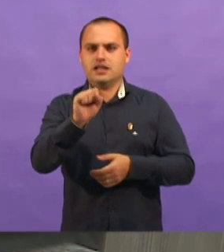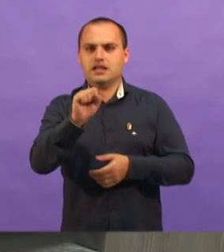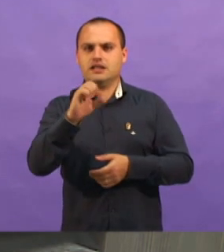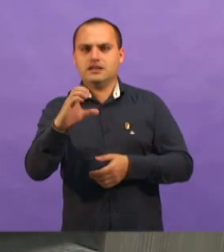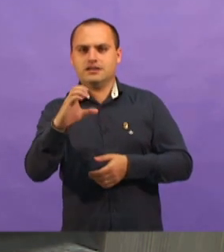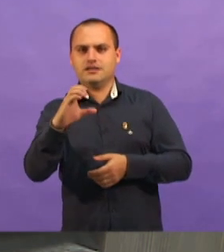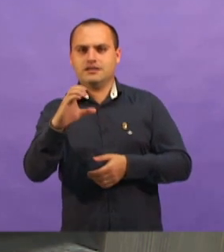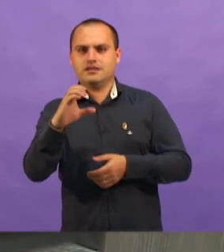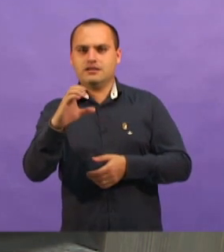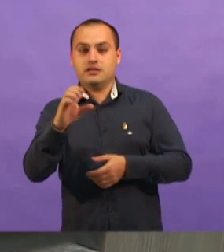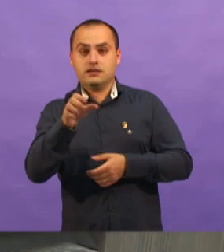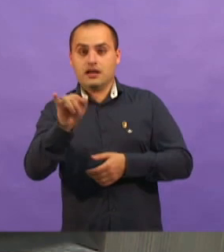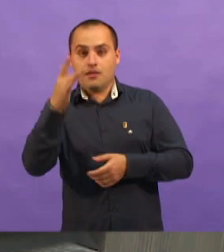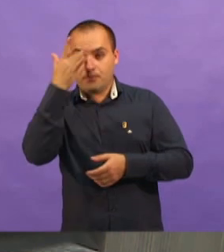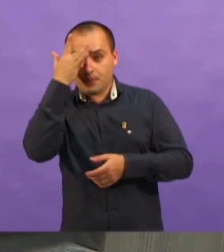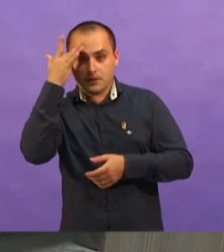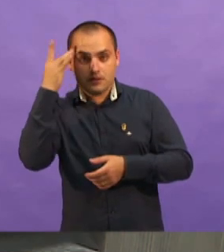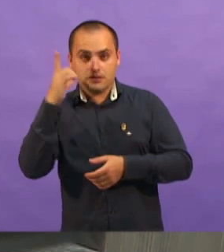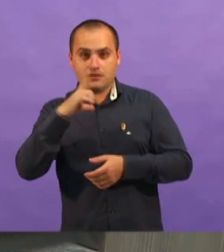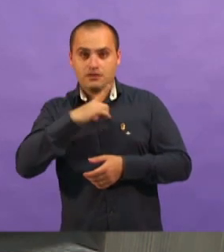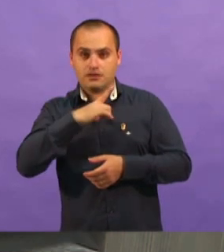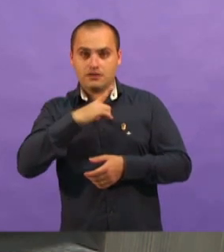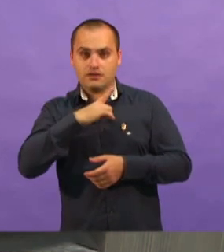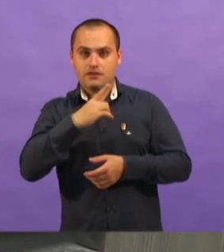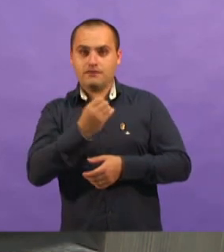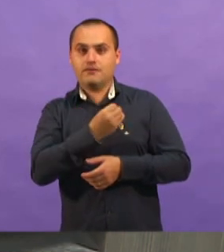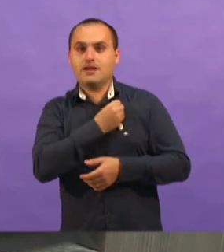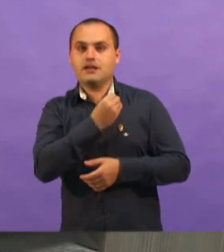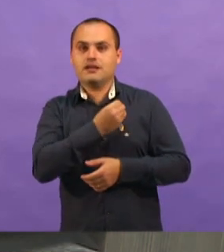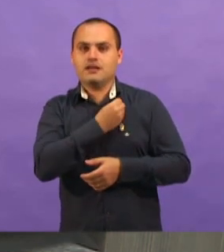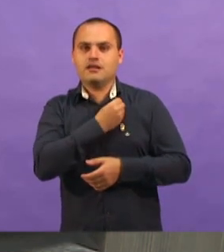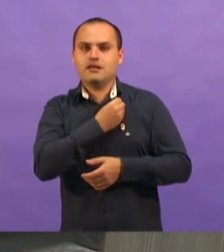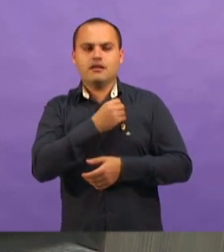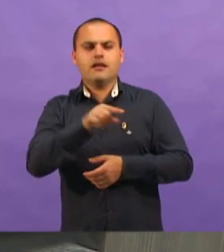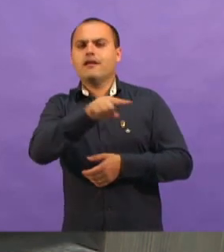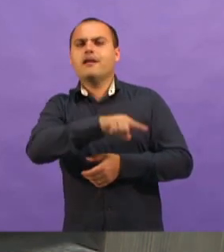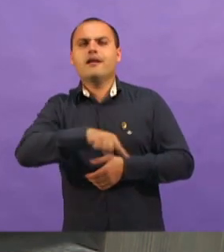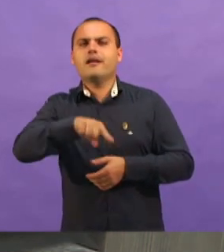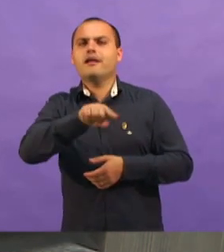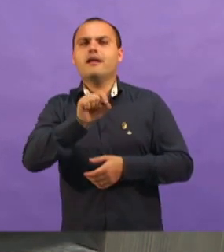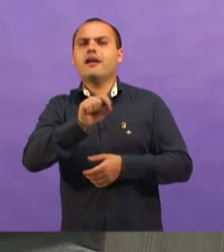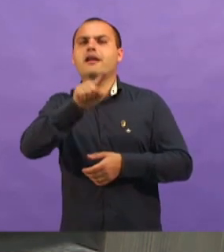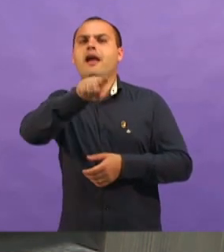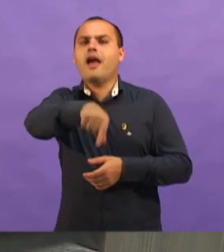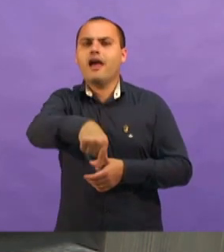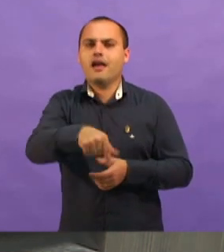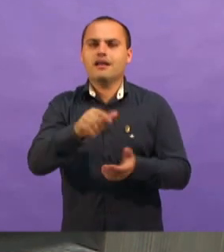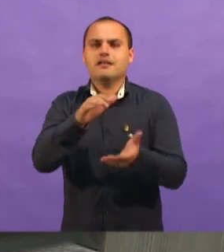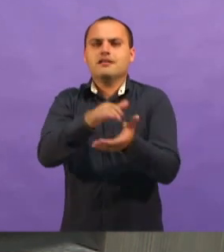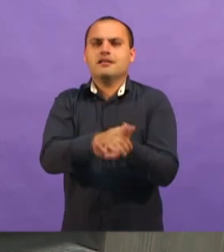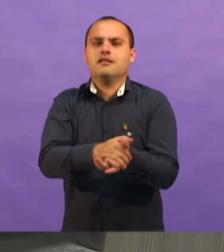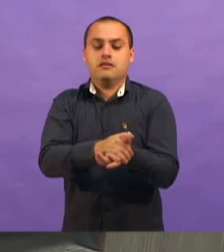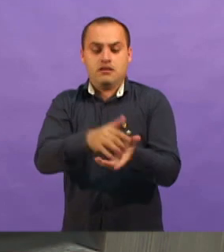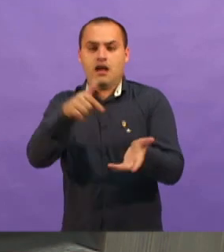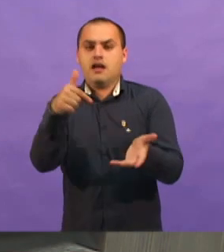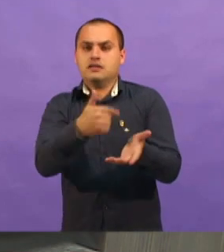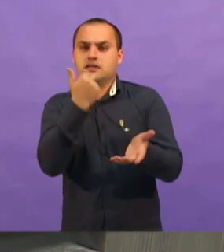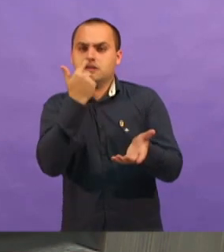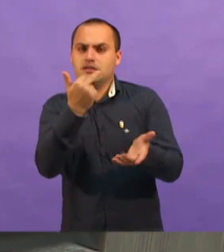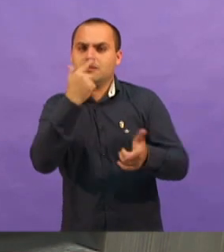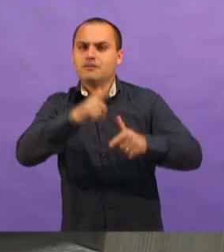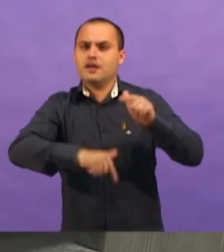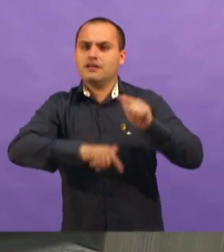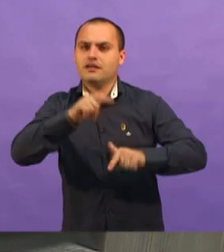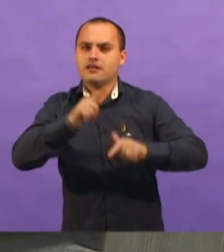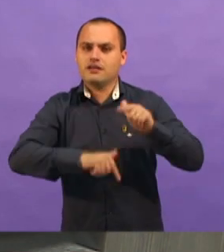estariam comemorando 150 anos de casados. Quem são esses casais? Então, esse tipo de material é de muita utilidade a